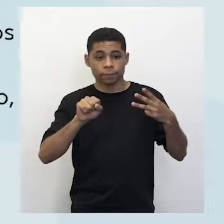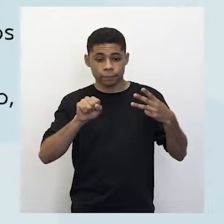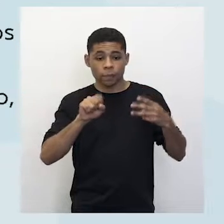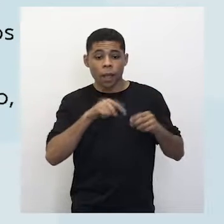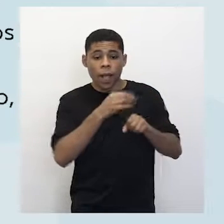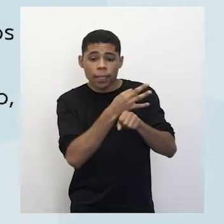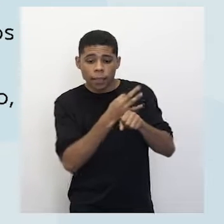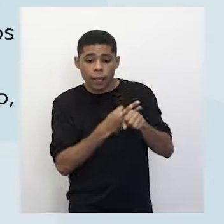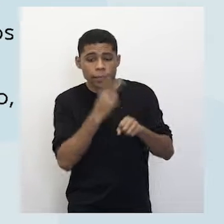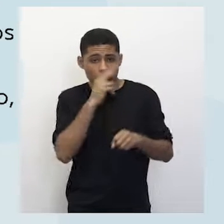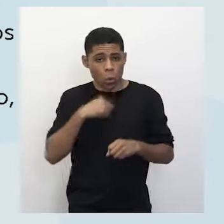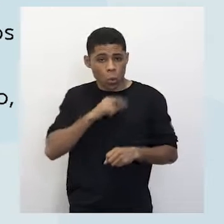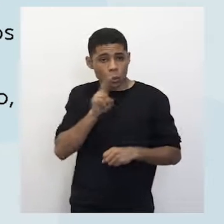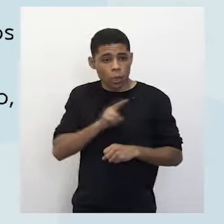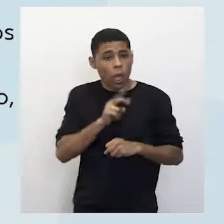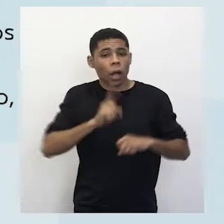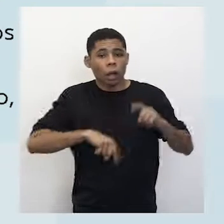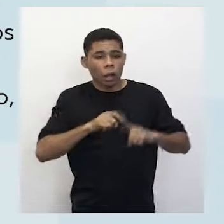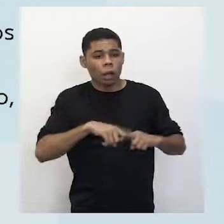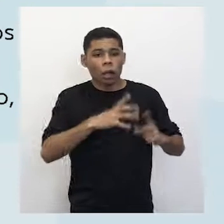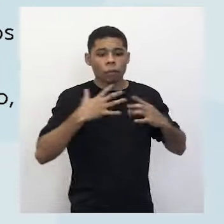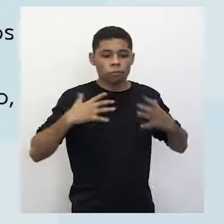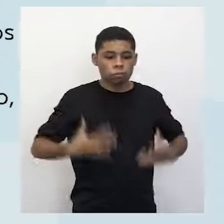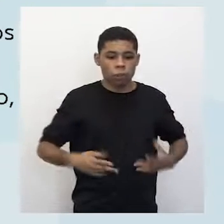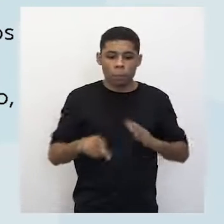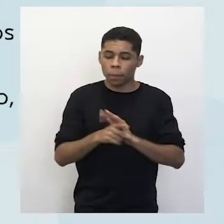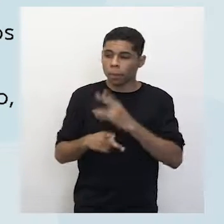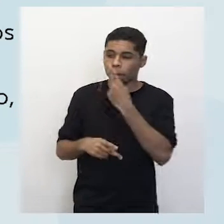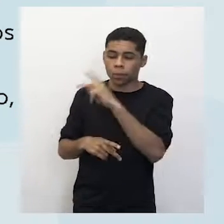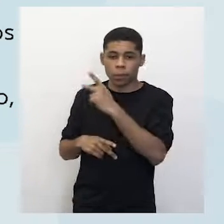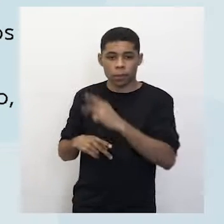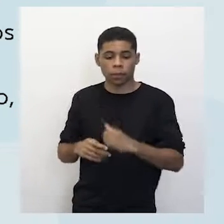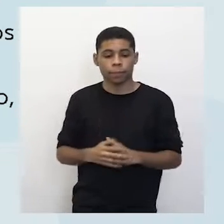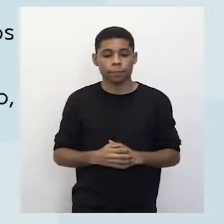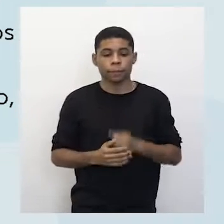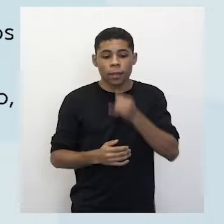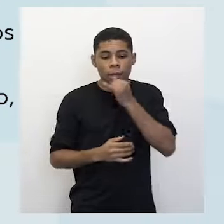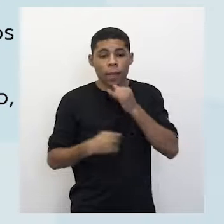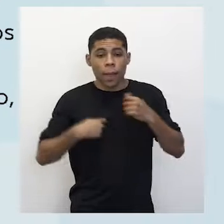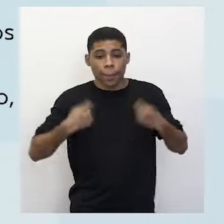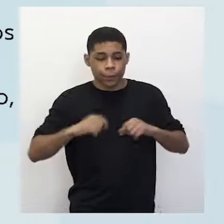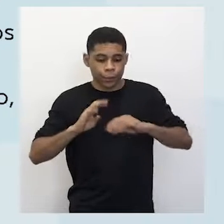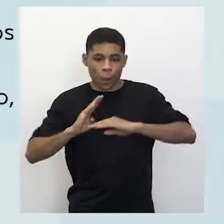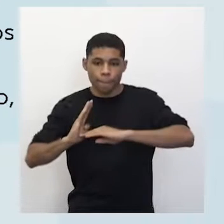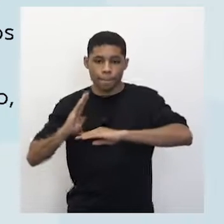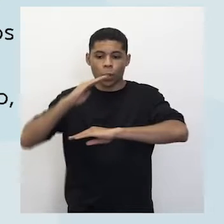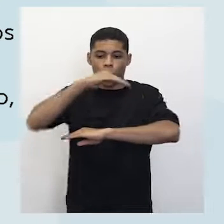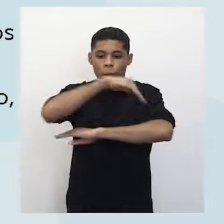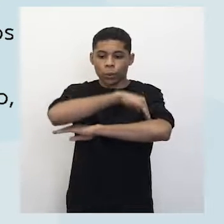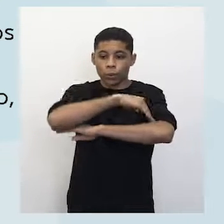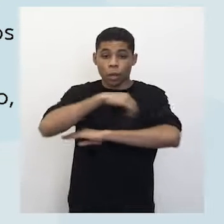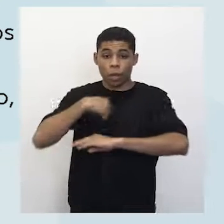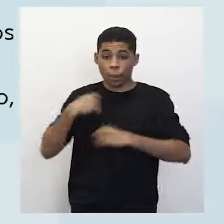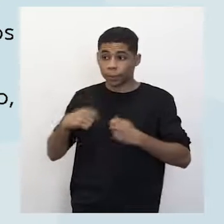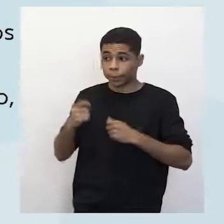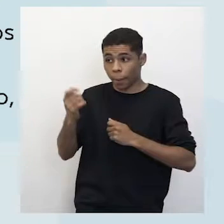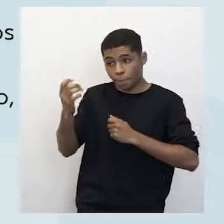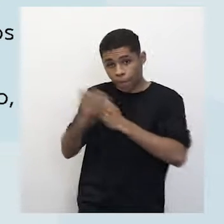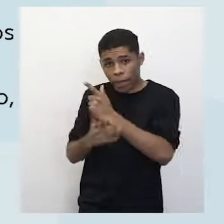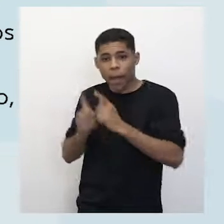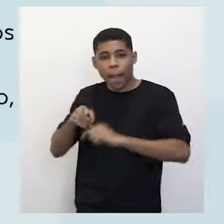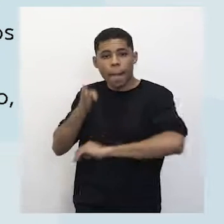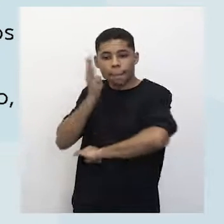para a utilização dos equipamentos do feudo. Se precisar atravessar uma ponte, tem que pagar uma espécie de pedágio